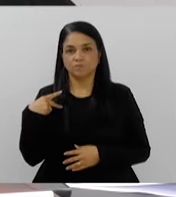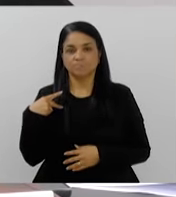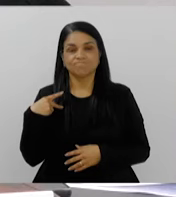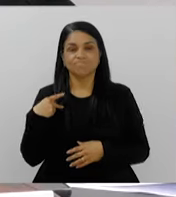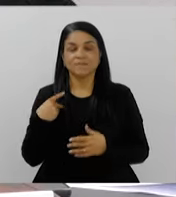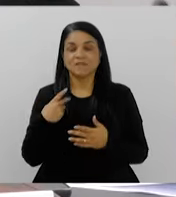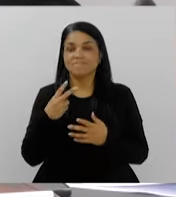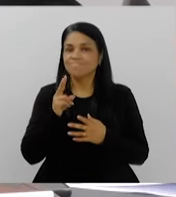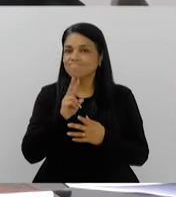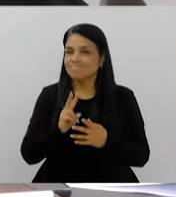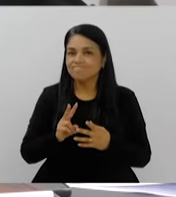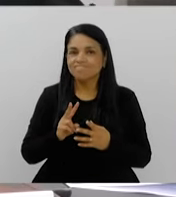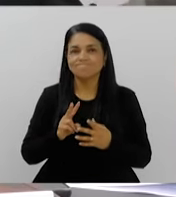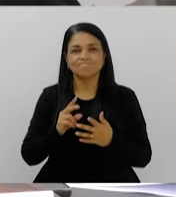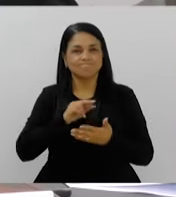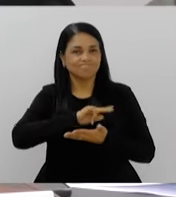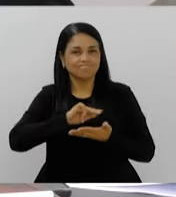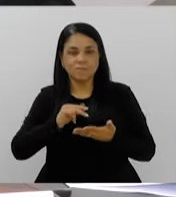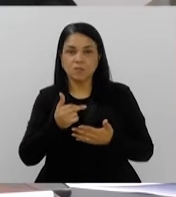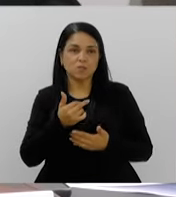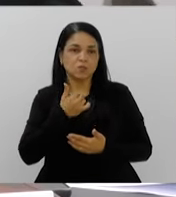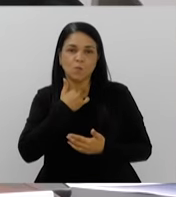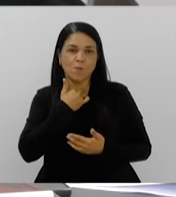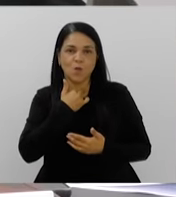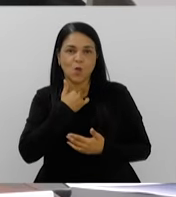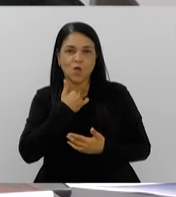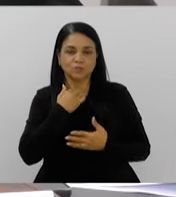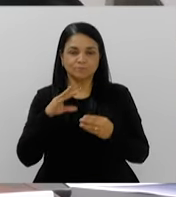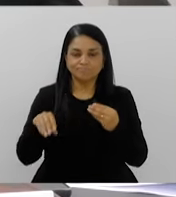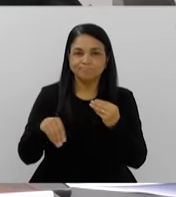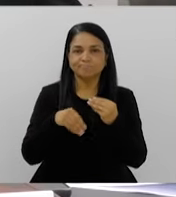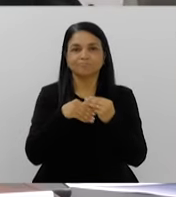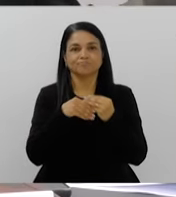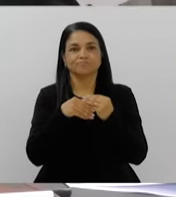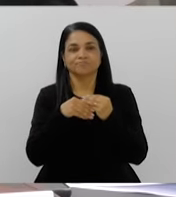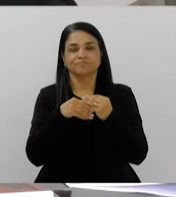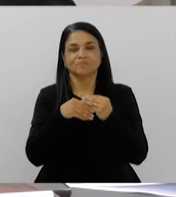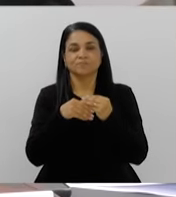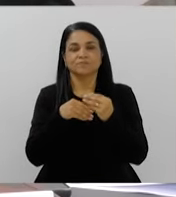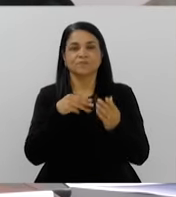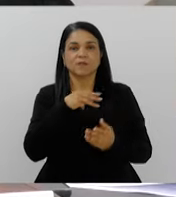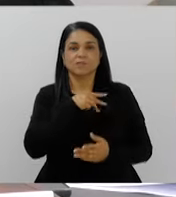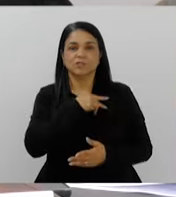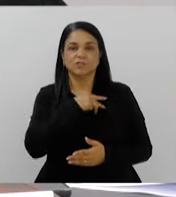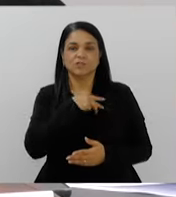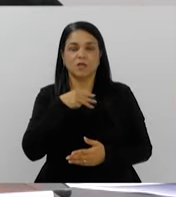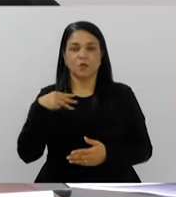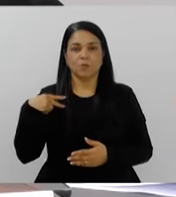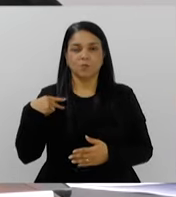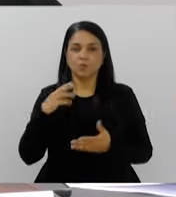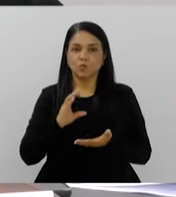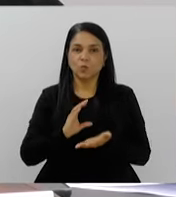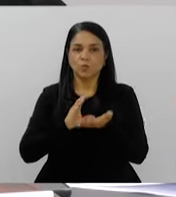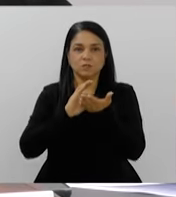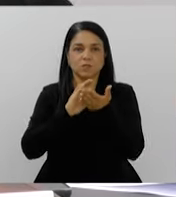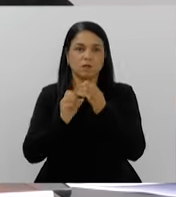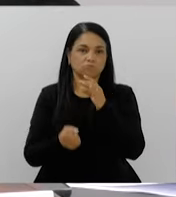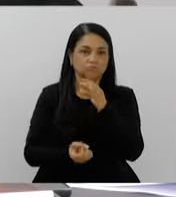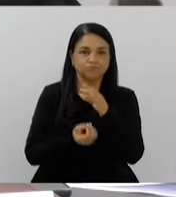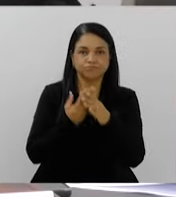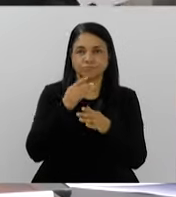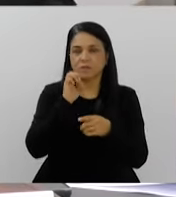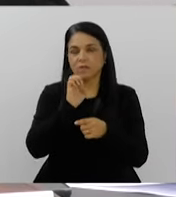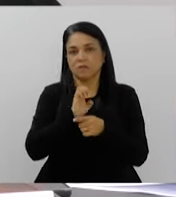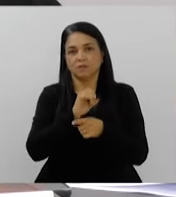fez isso, foi dito que a gente não pode incluir o Ministério Público em conselhos que a gente cria, porque, em suma, é